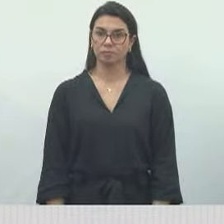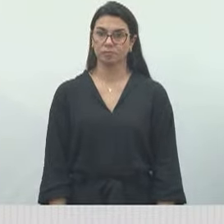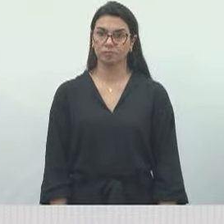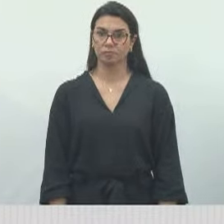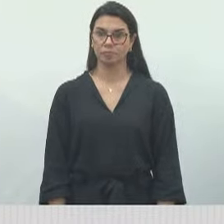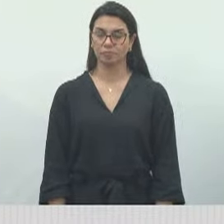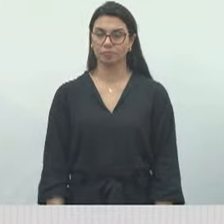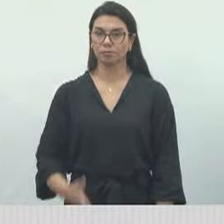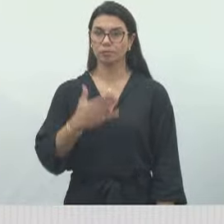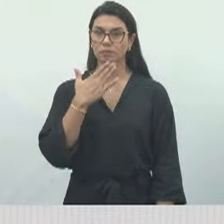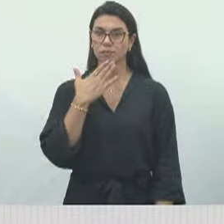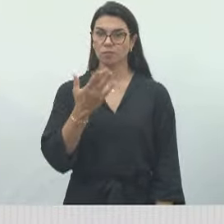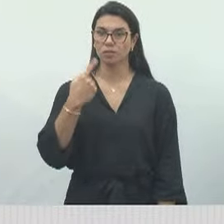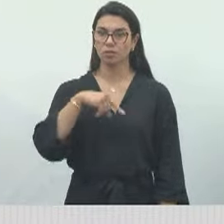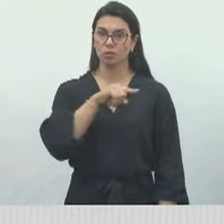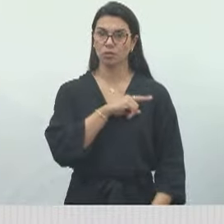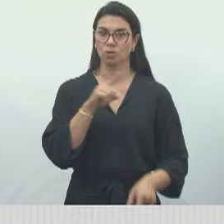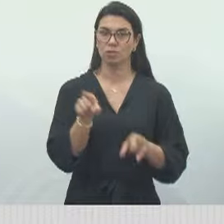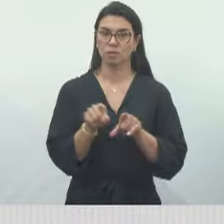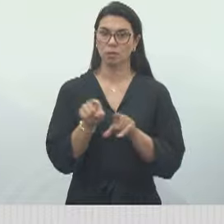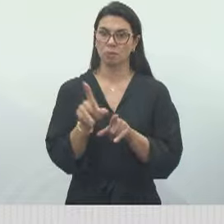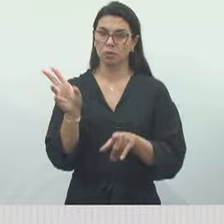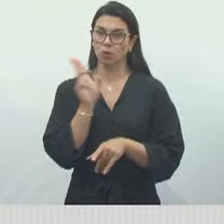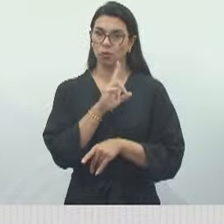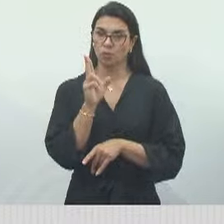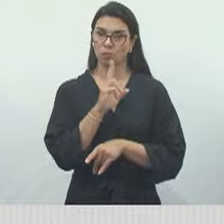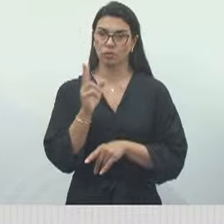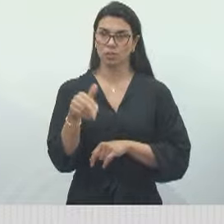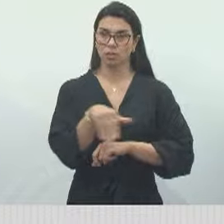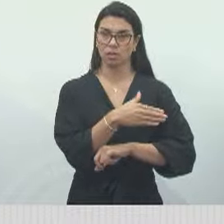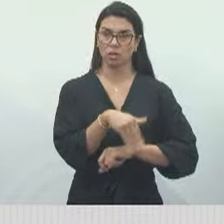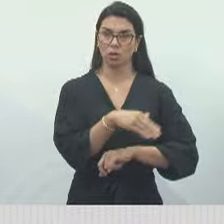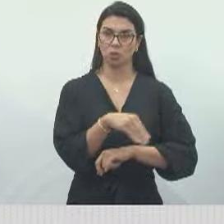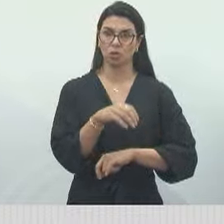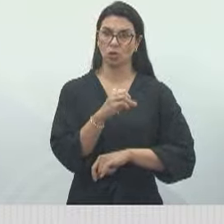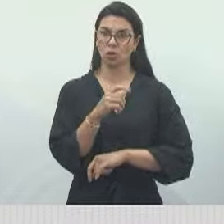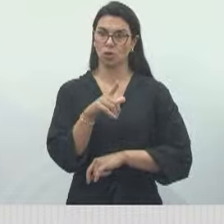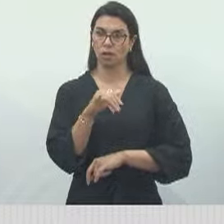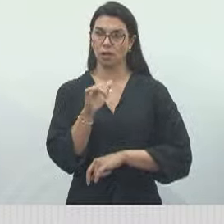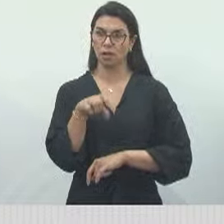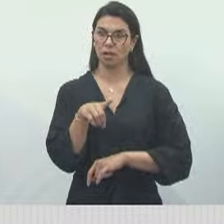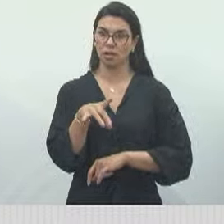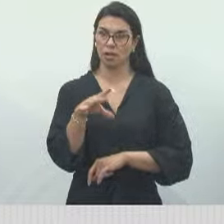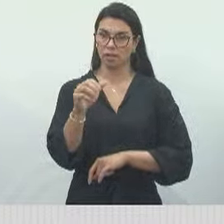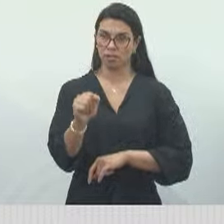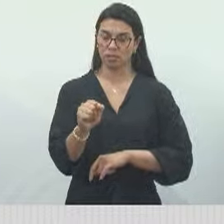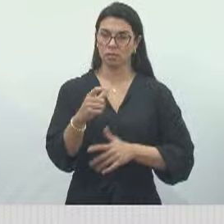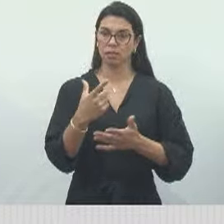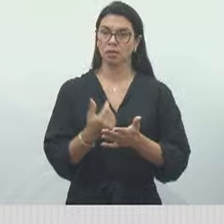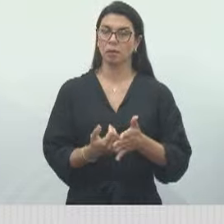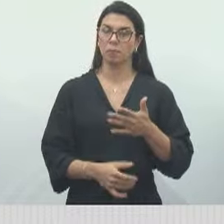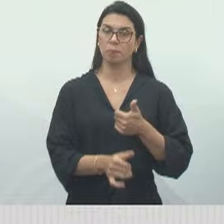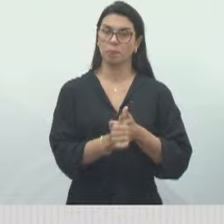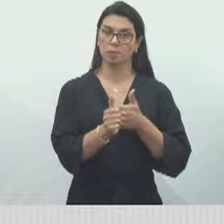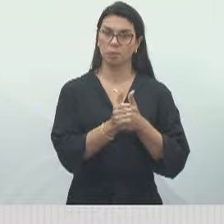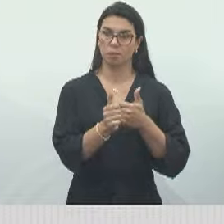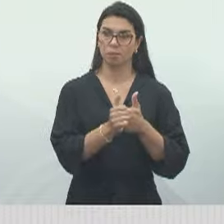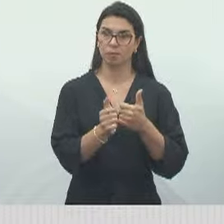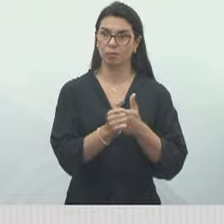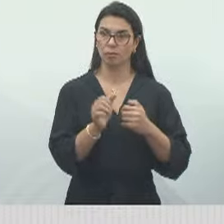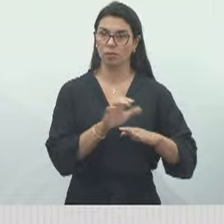Aí é uma solicitação nossa, com urgência, na professora Olinda Mercadante, ali na altura